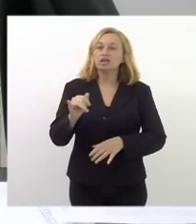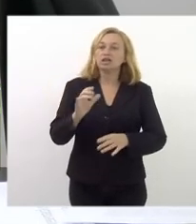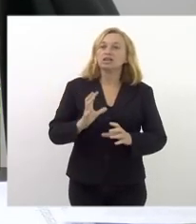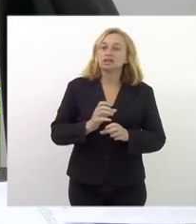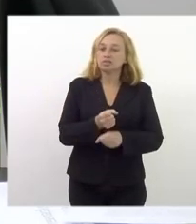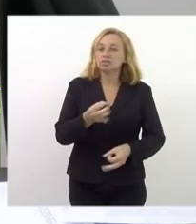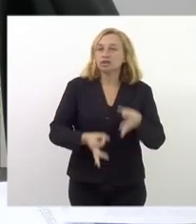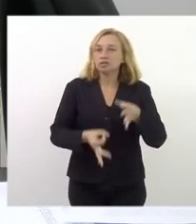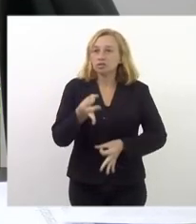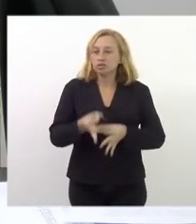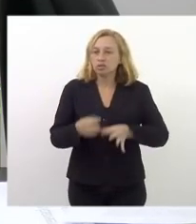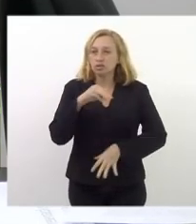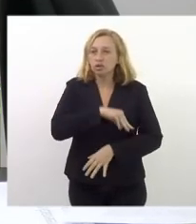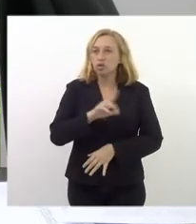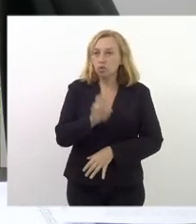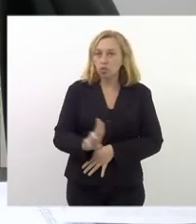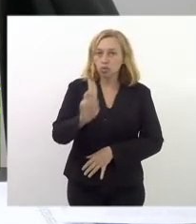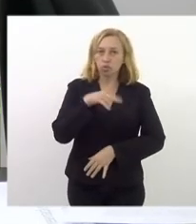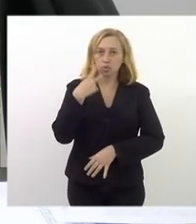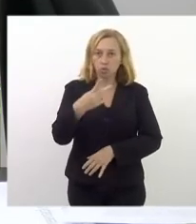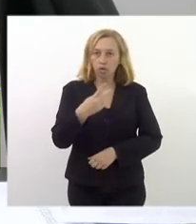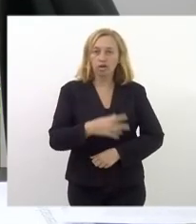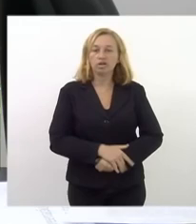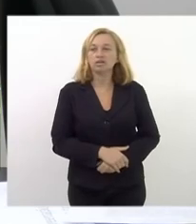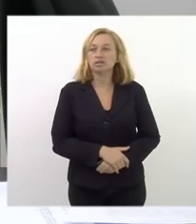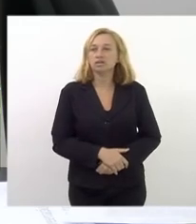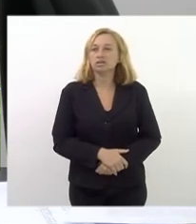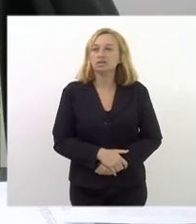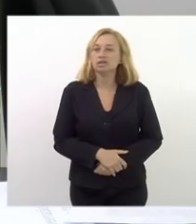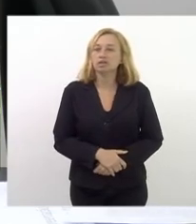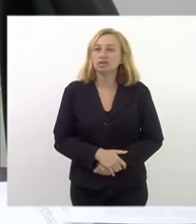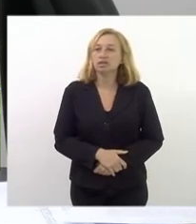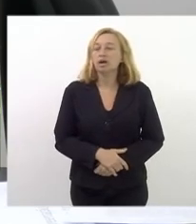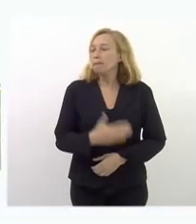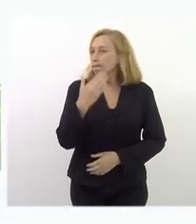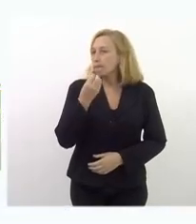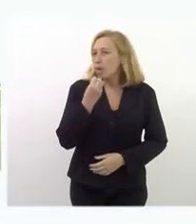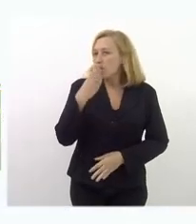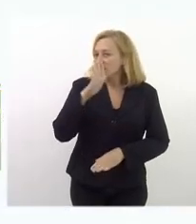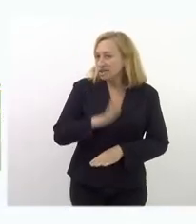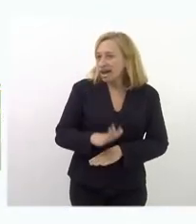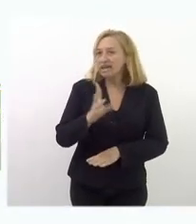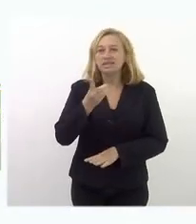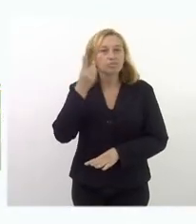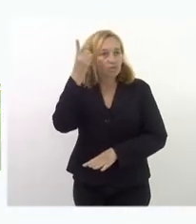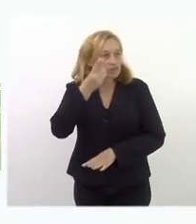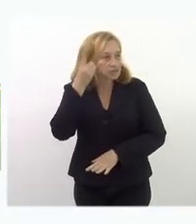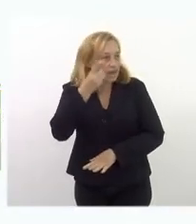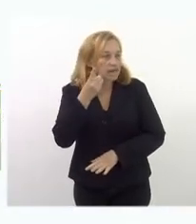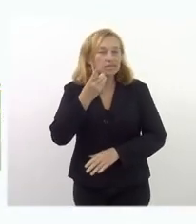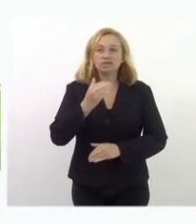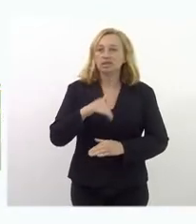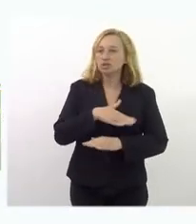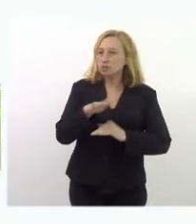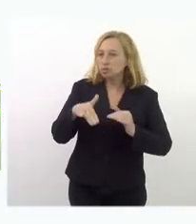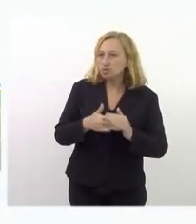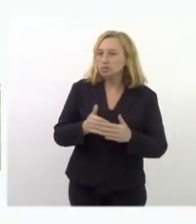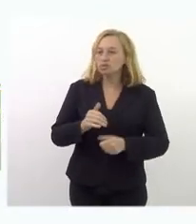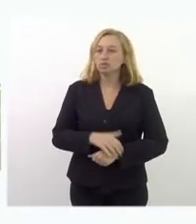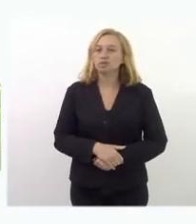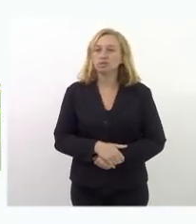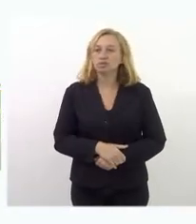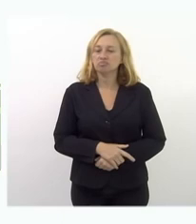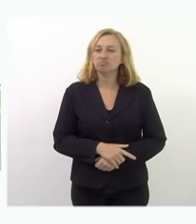se quer fazer uso da palavra. Boa tarde, nobre deputado, nobres participantes. Então,